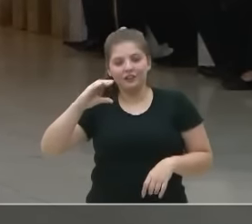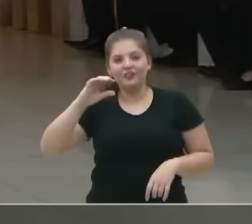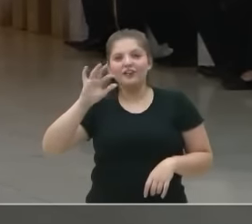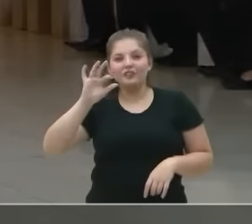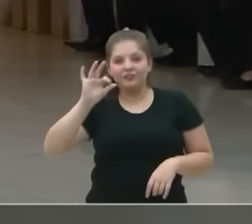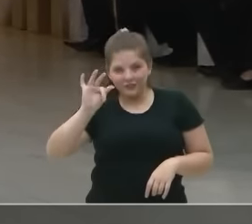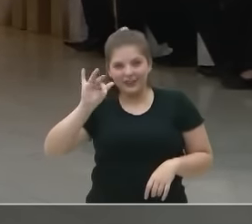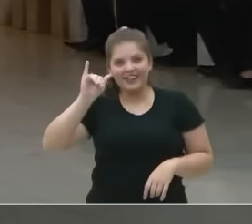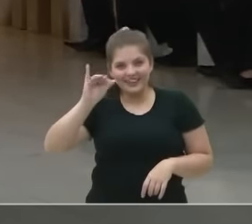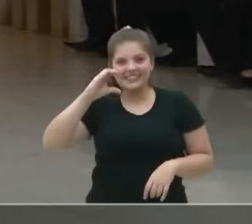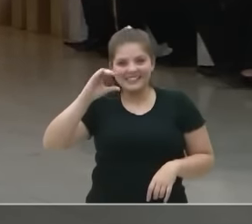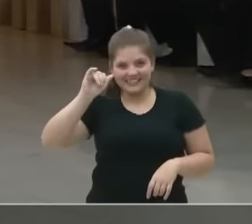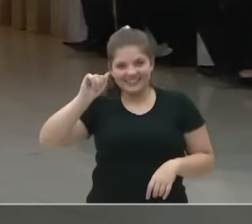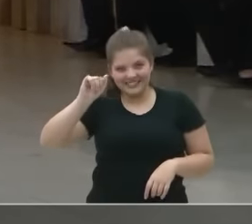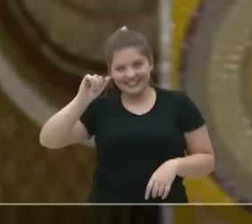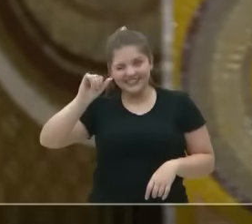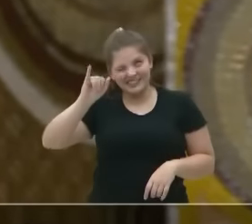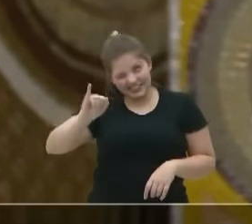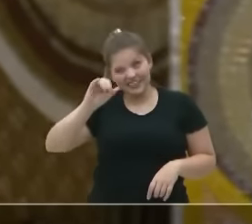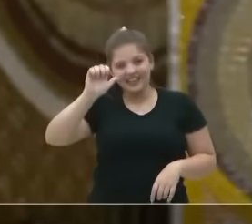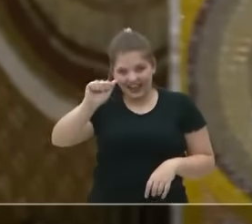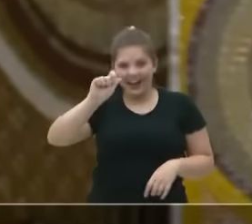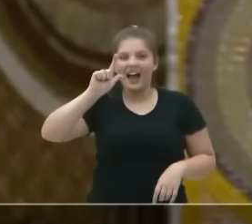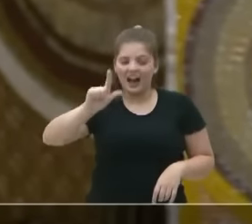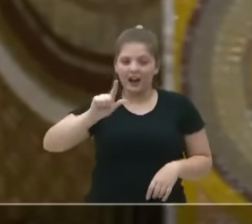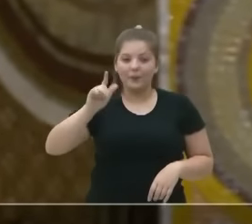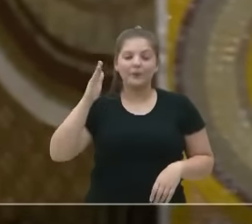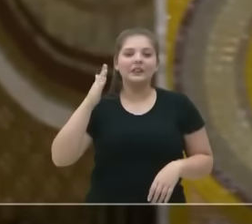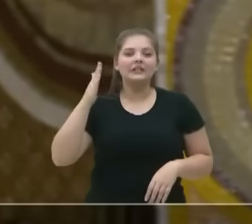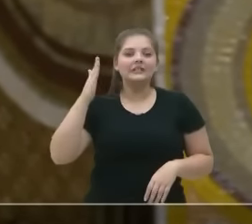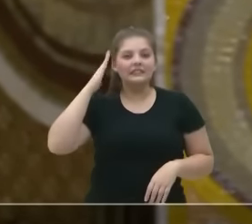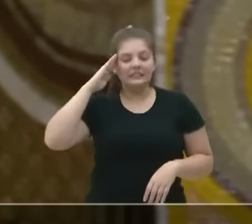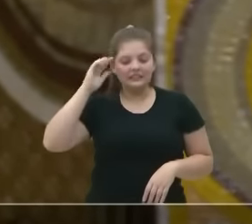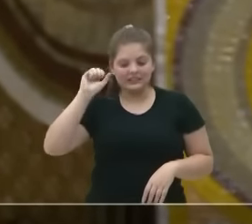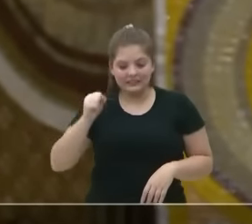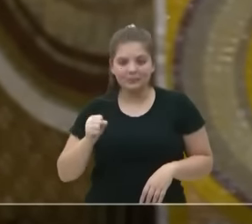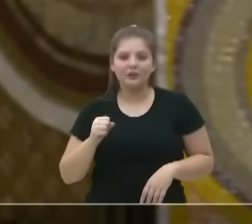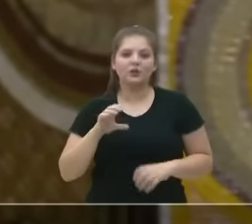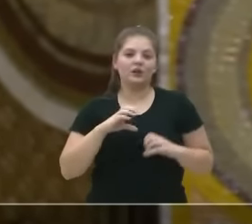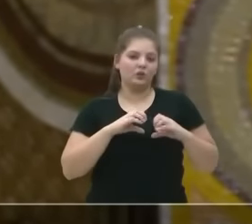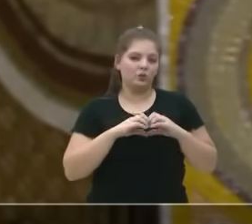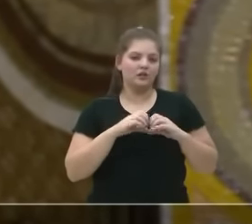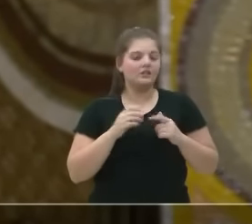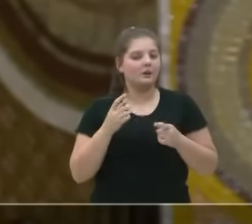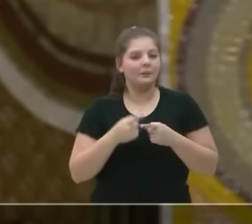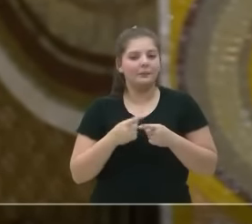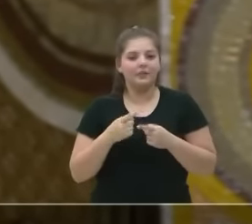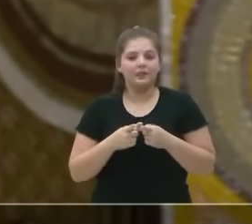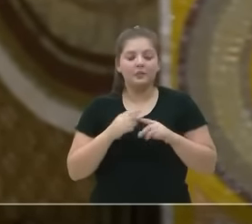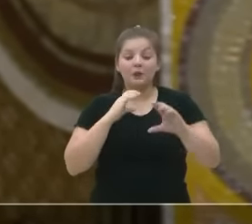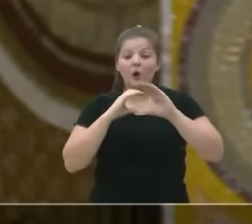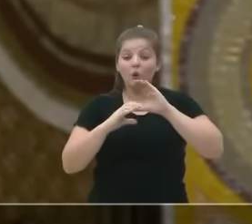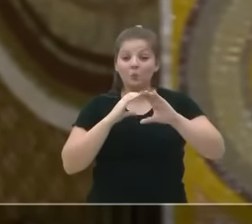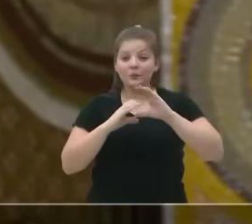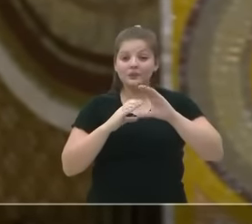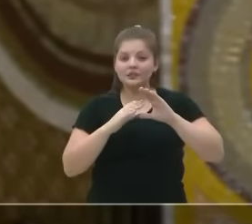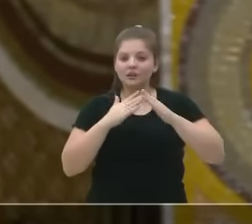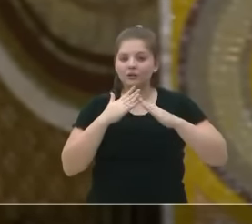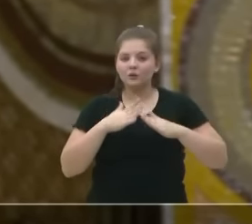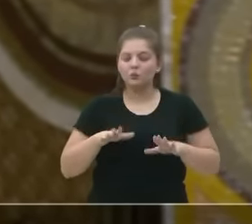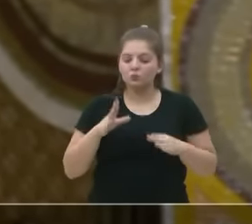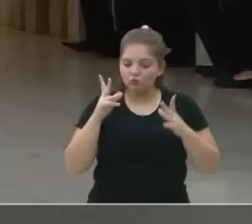Inteligência artificial e sabedoria do coração para uma comunicação